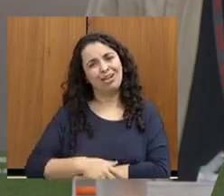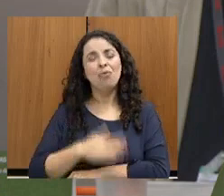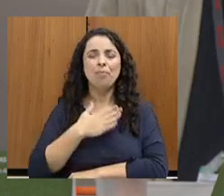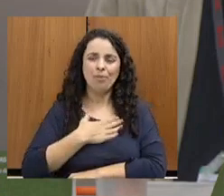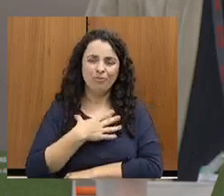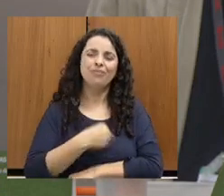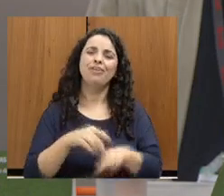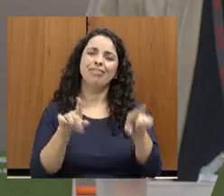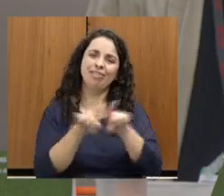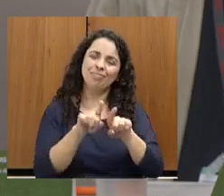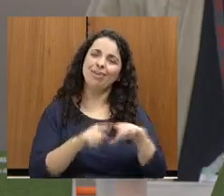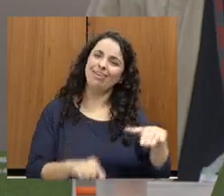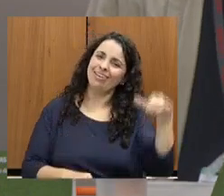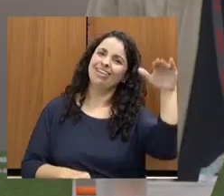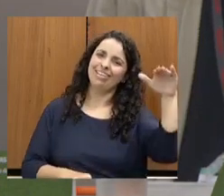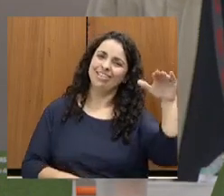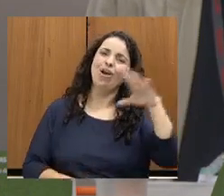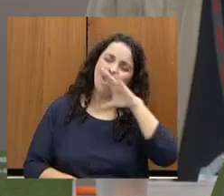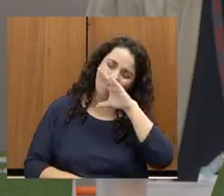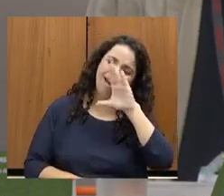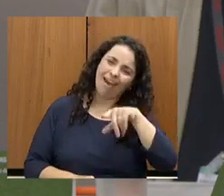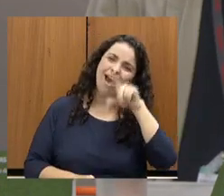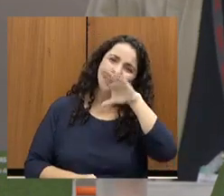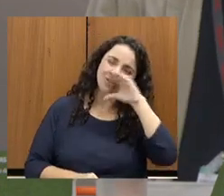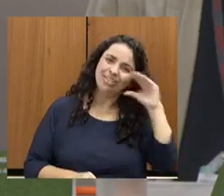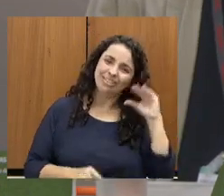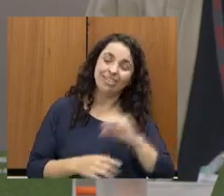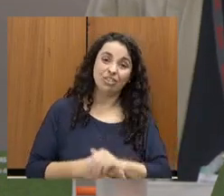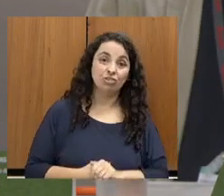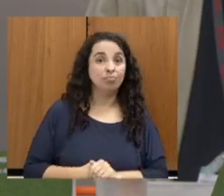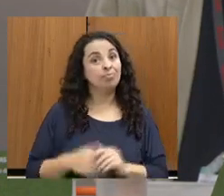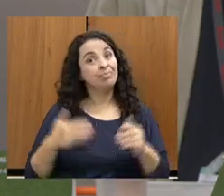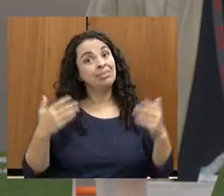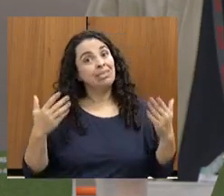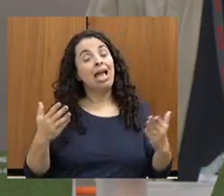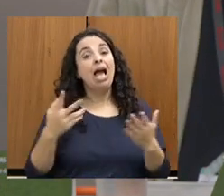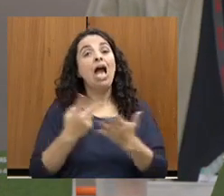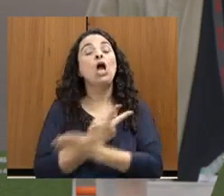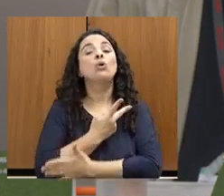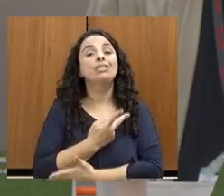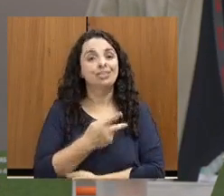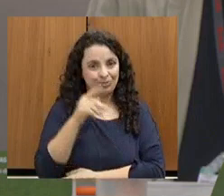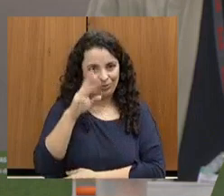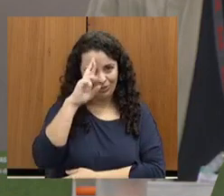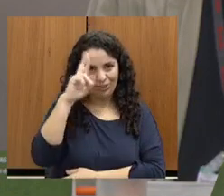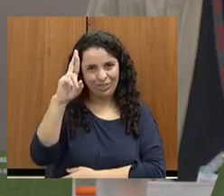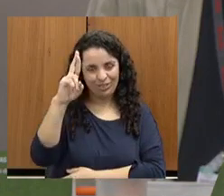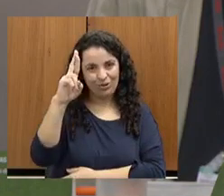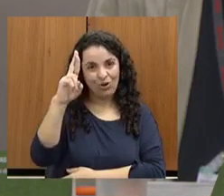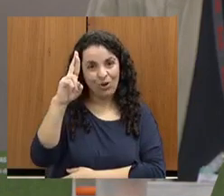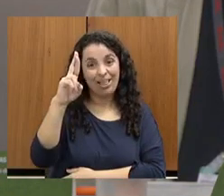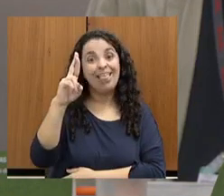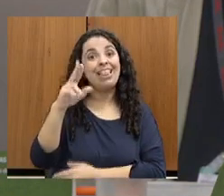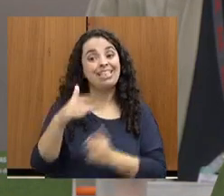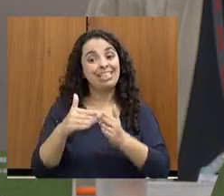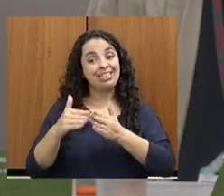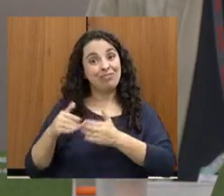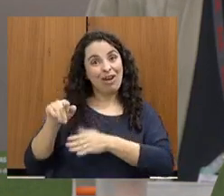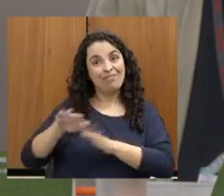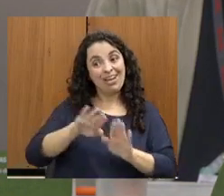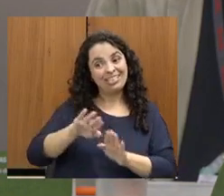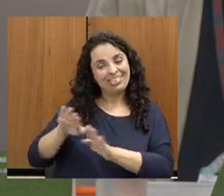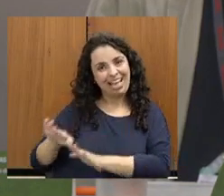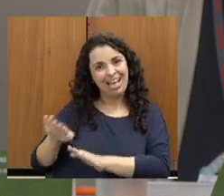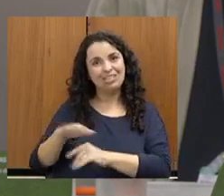E esse diretor que foi afastado na sexta-feira, ele passou, após o ocorrido, nas salas de aula, inclusive nas salas dos meus outros filhos,